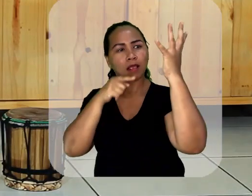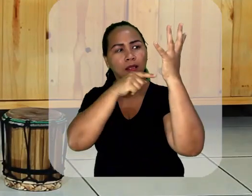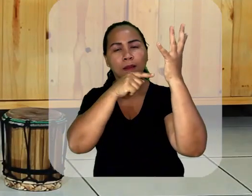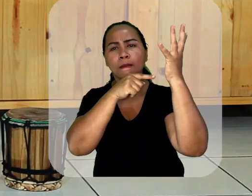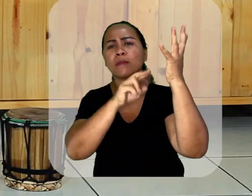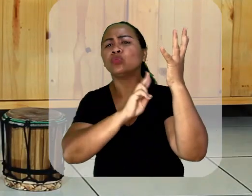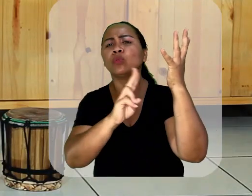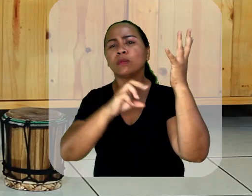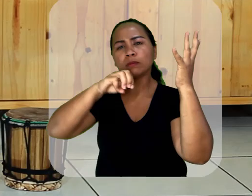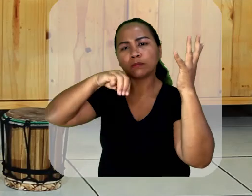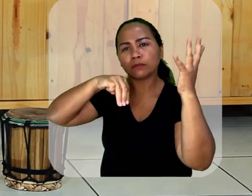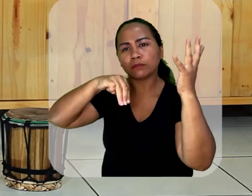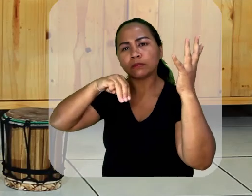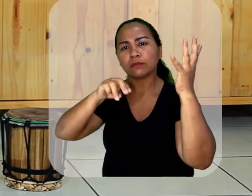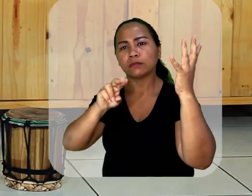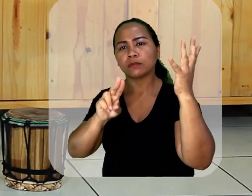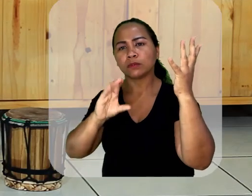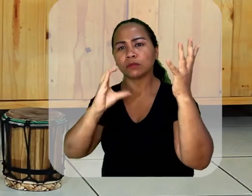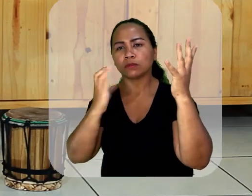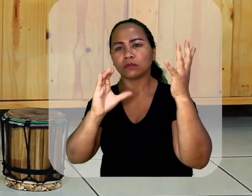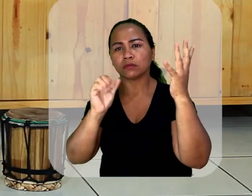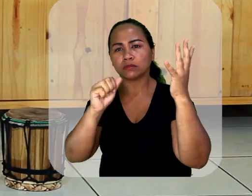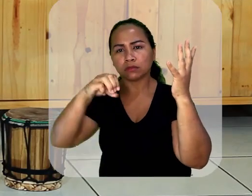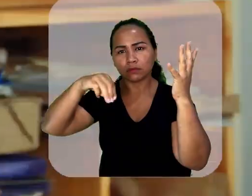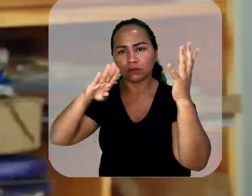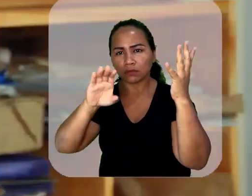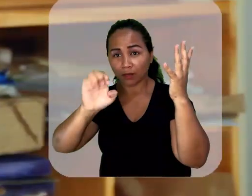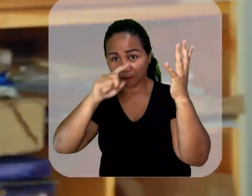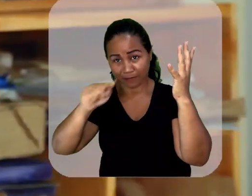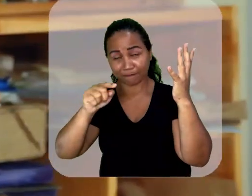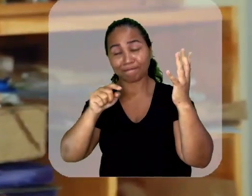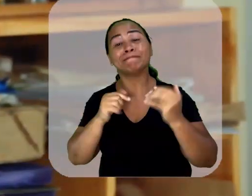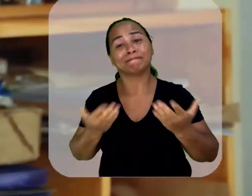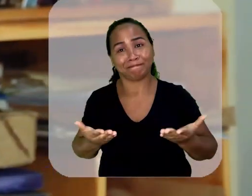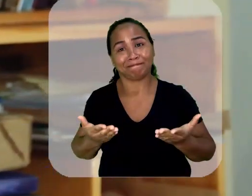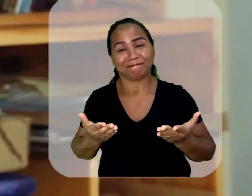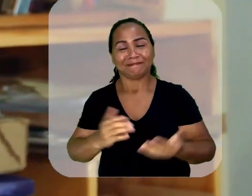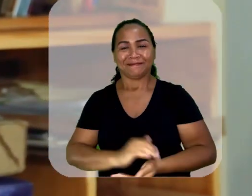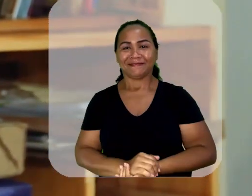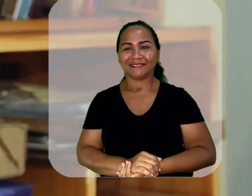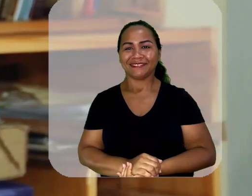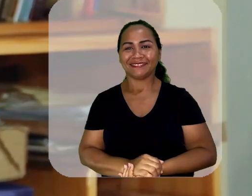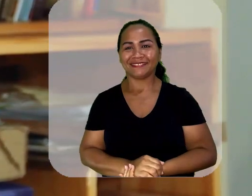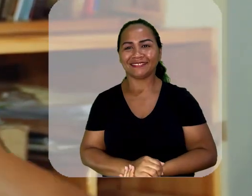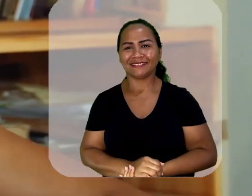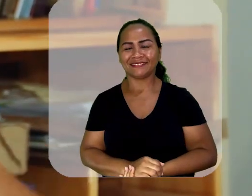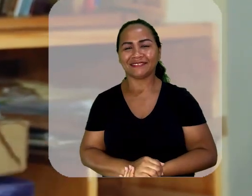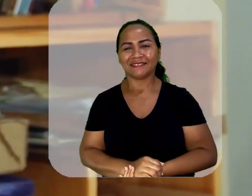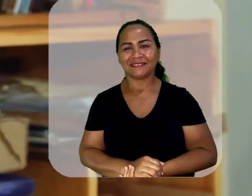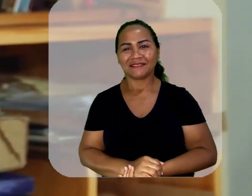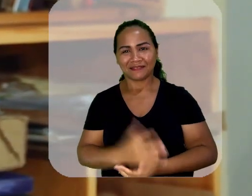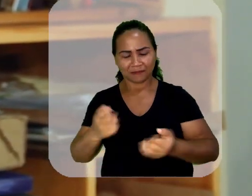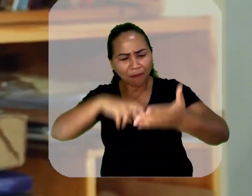ilustrado pela Ju Delama. E eu sou suspeita para falar, mas o livro está muito bonito. Então